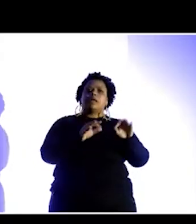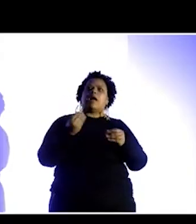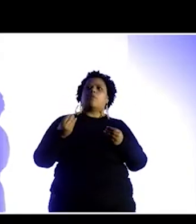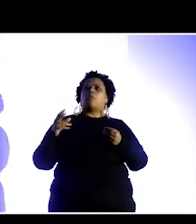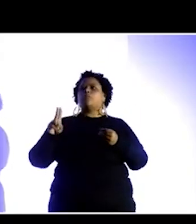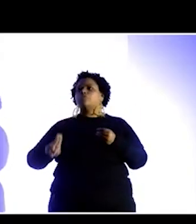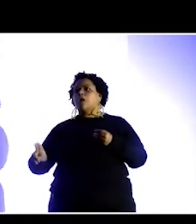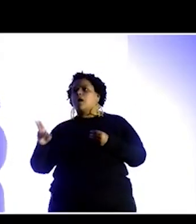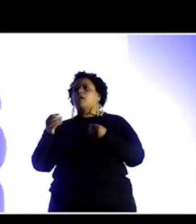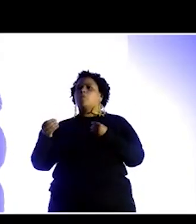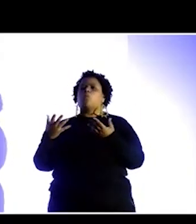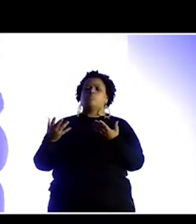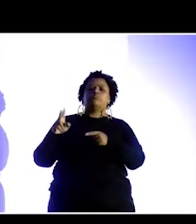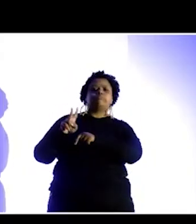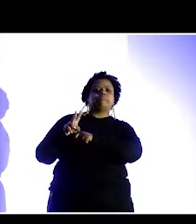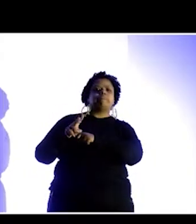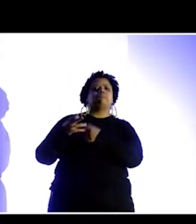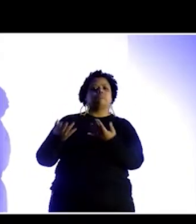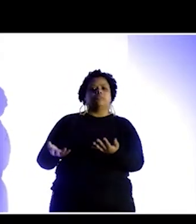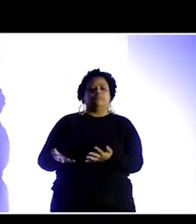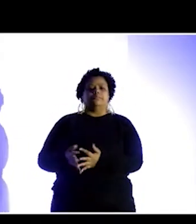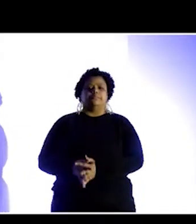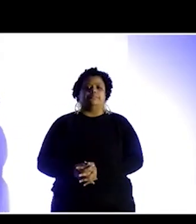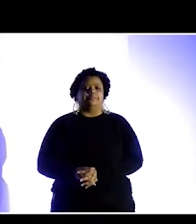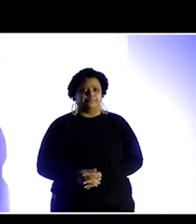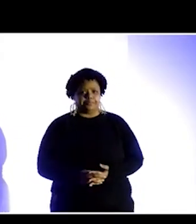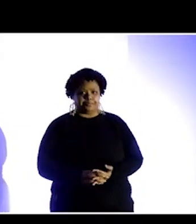como considerar essas informações.